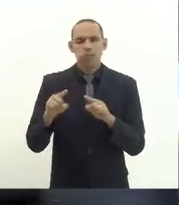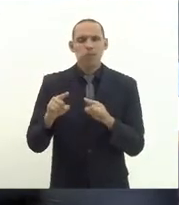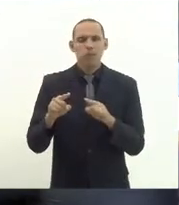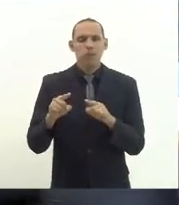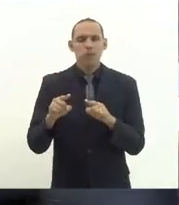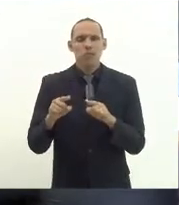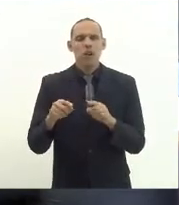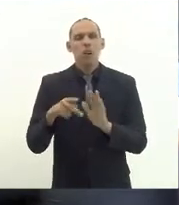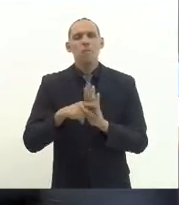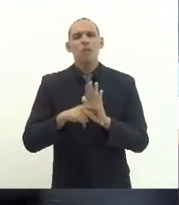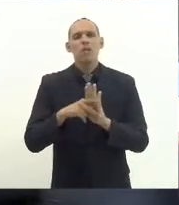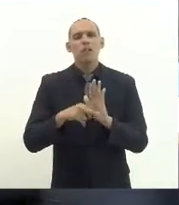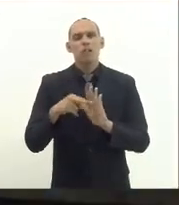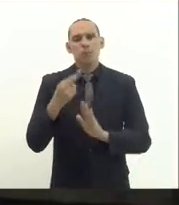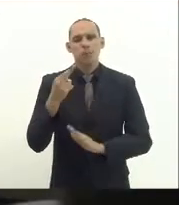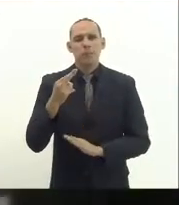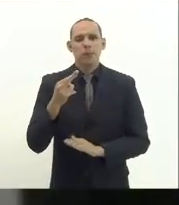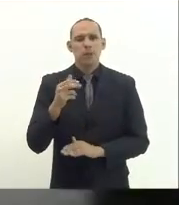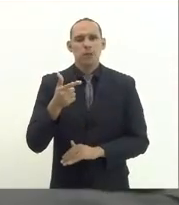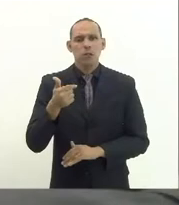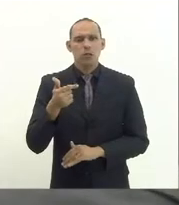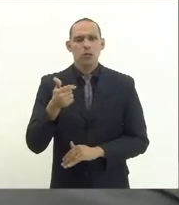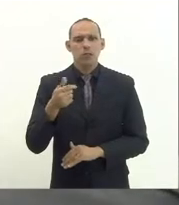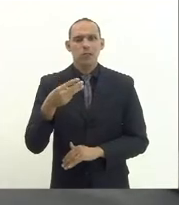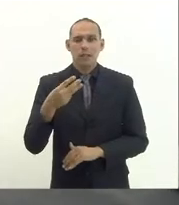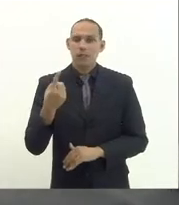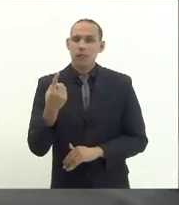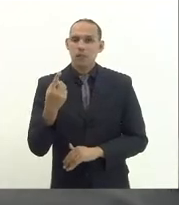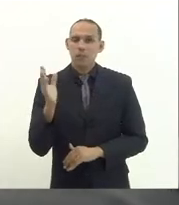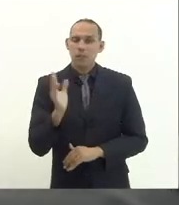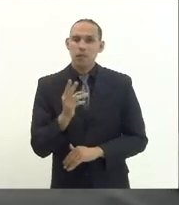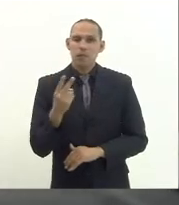no projeto de resolução 12